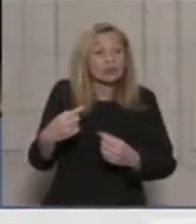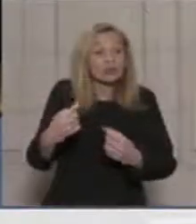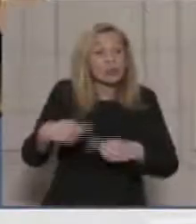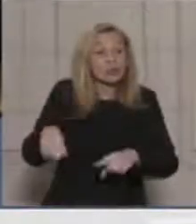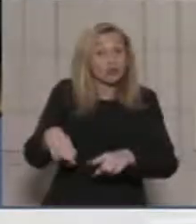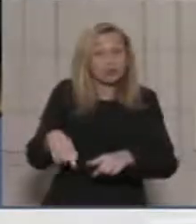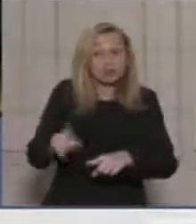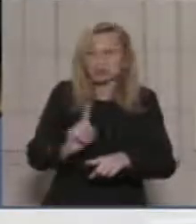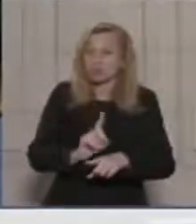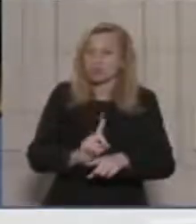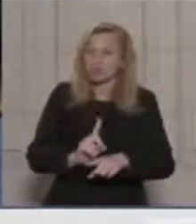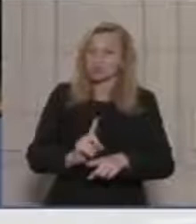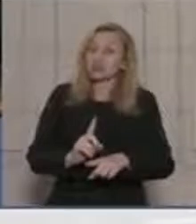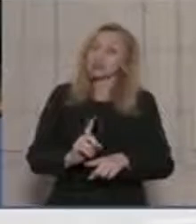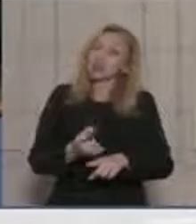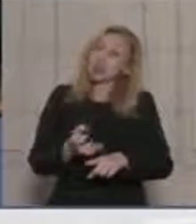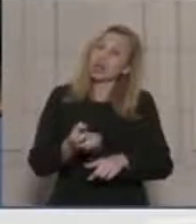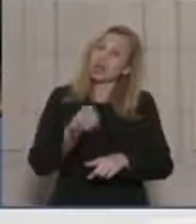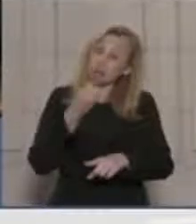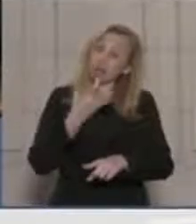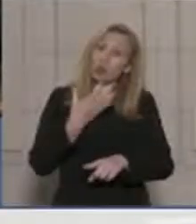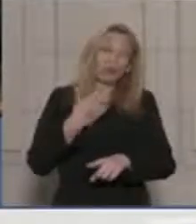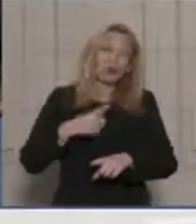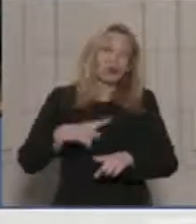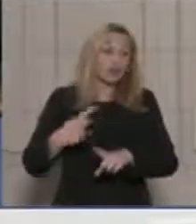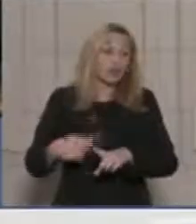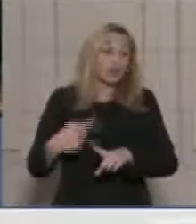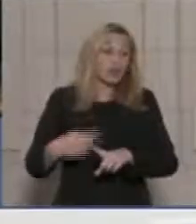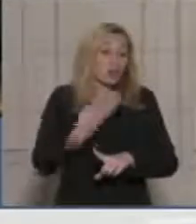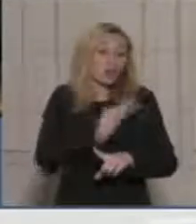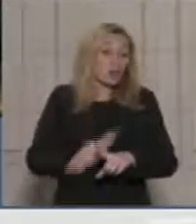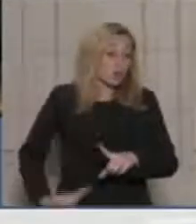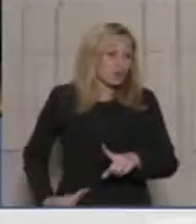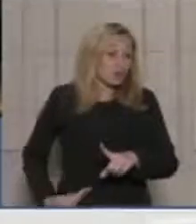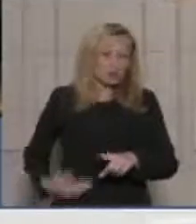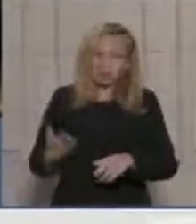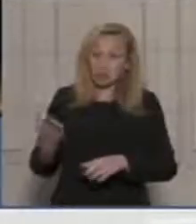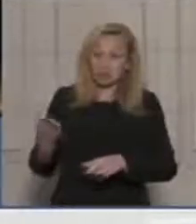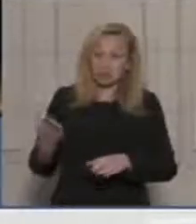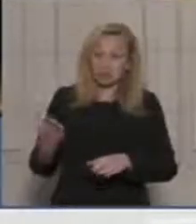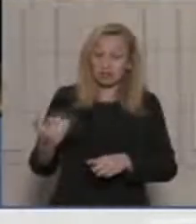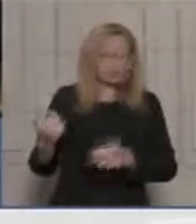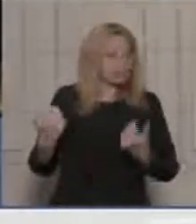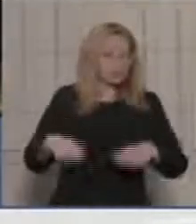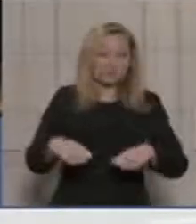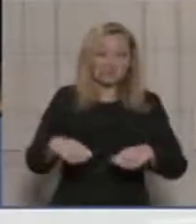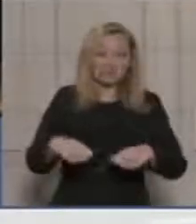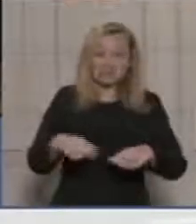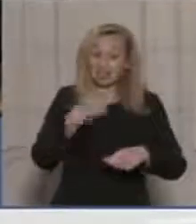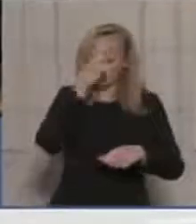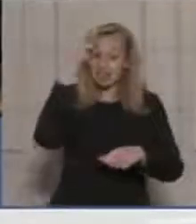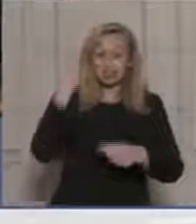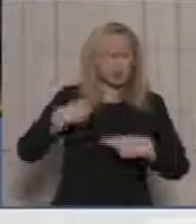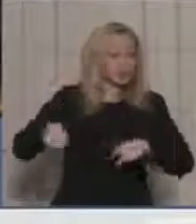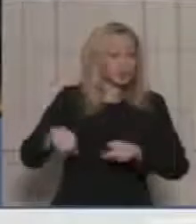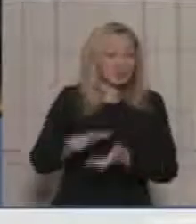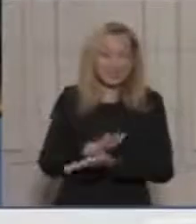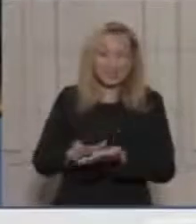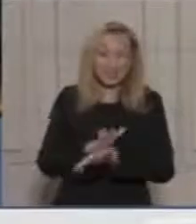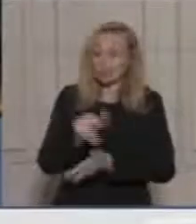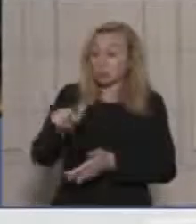governo como esse não precisa de oposição. Ele mesmo cava